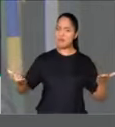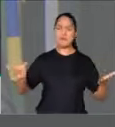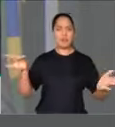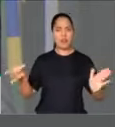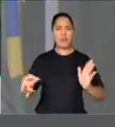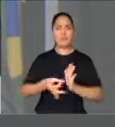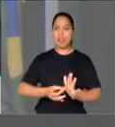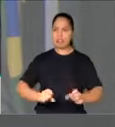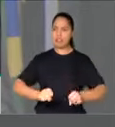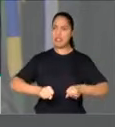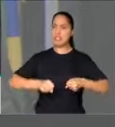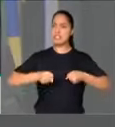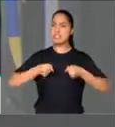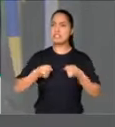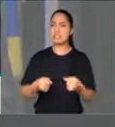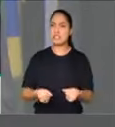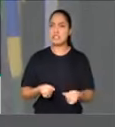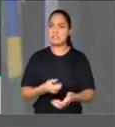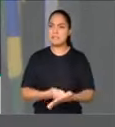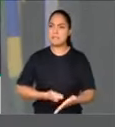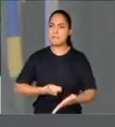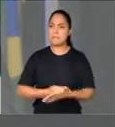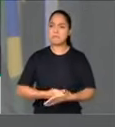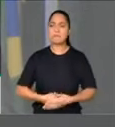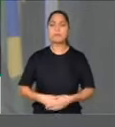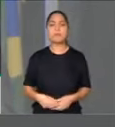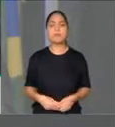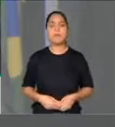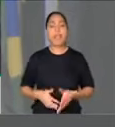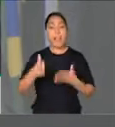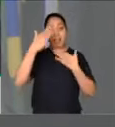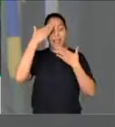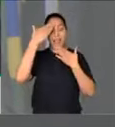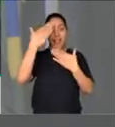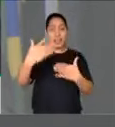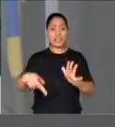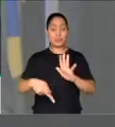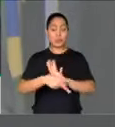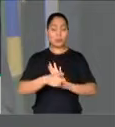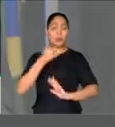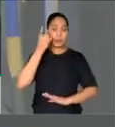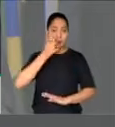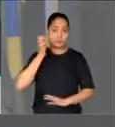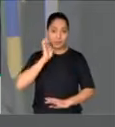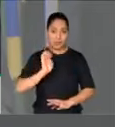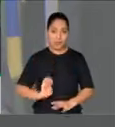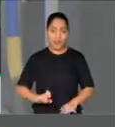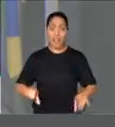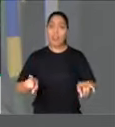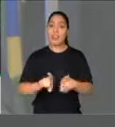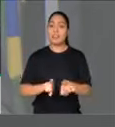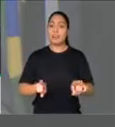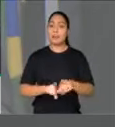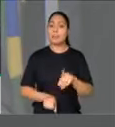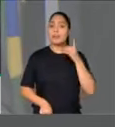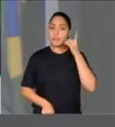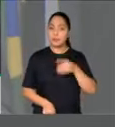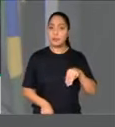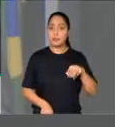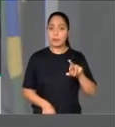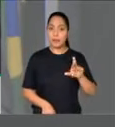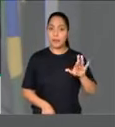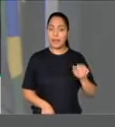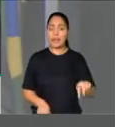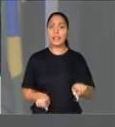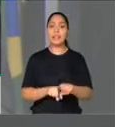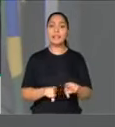de resistência. Quero agradecer o empenho da deputada Érica Cocai, da deputada Maria do Rosário,